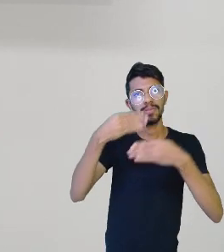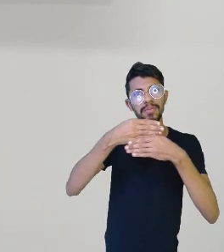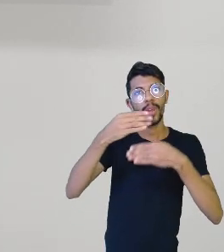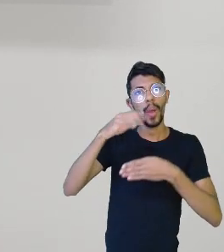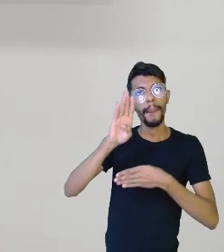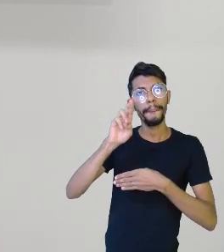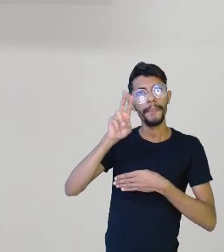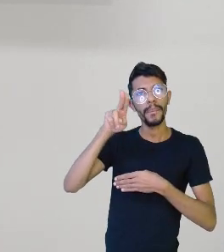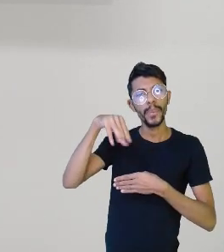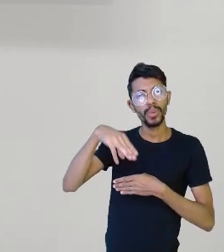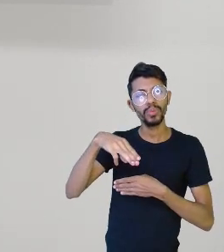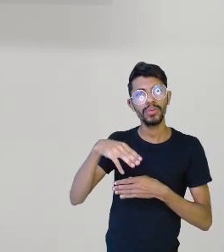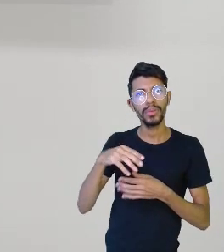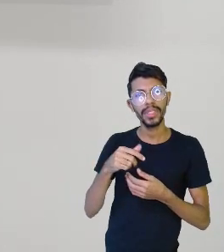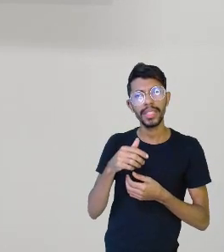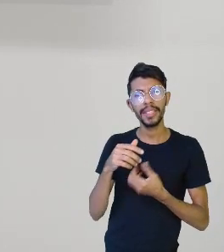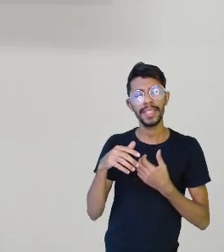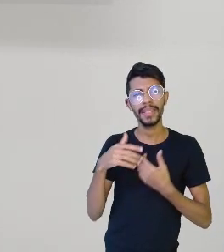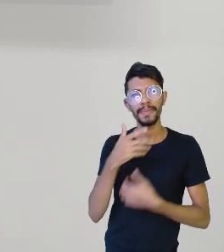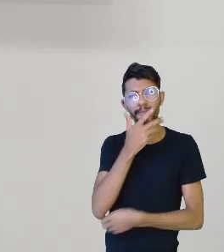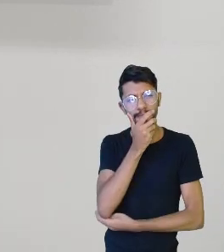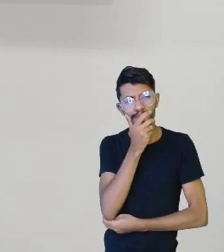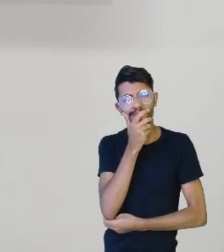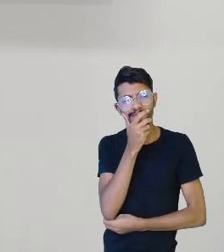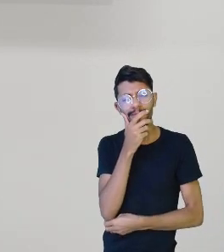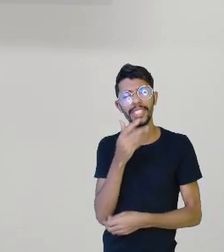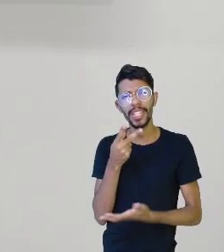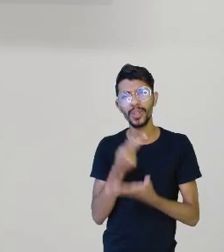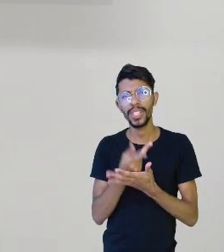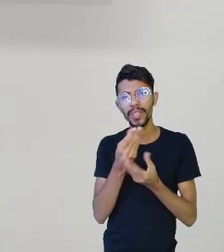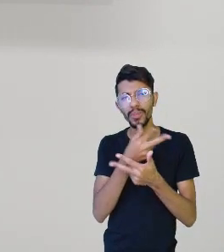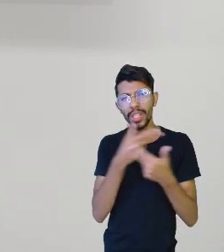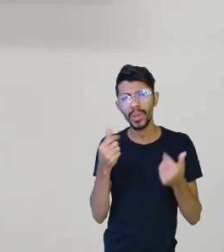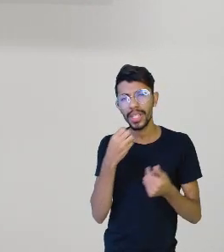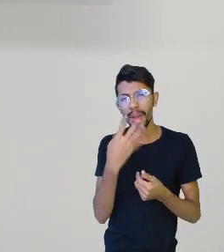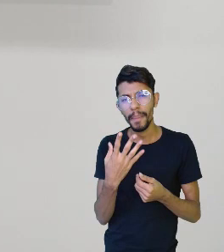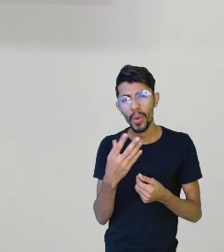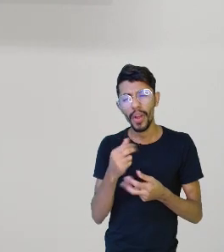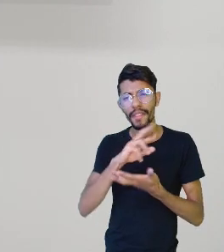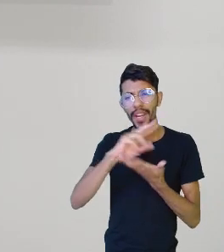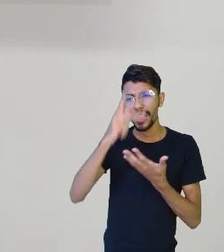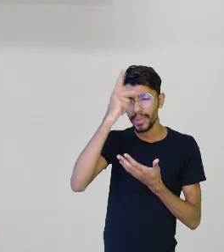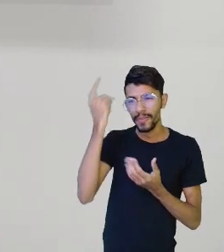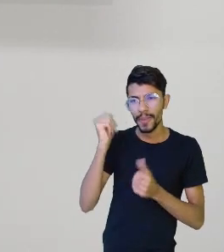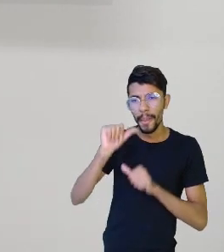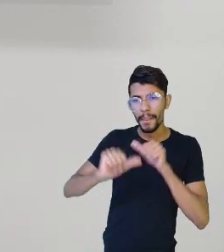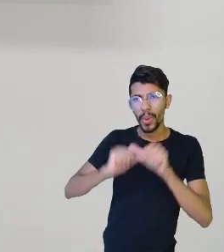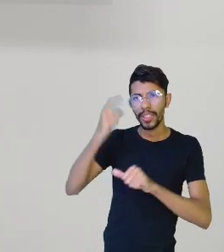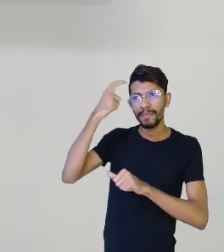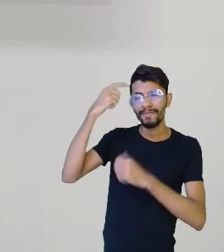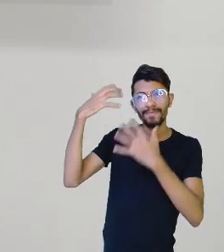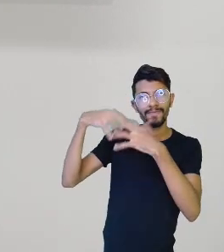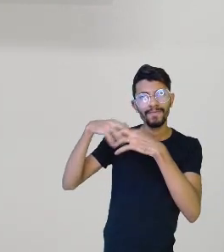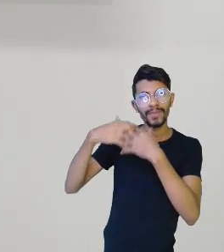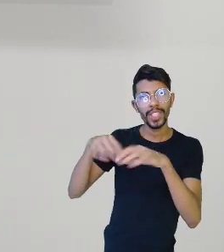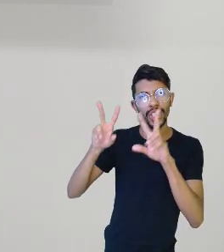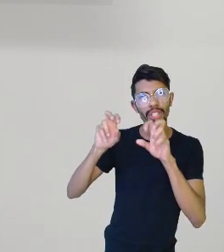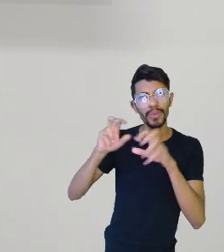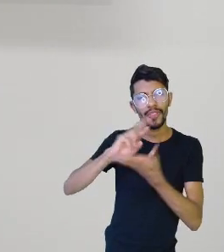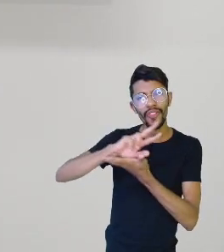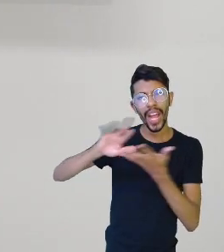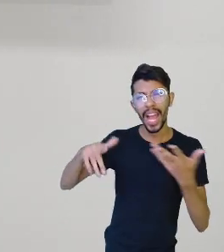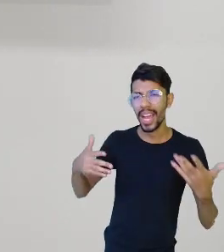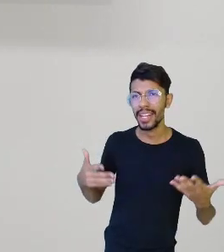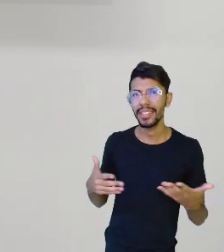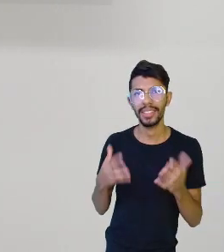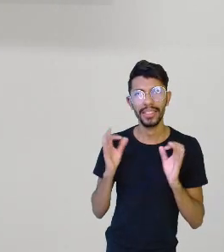caramba, quanta coisa boa deve ter acontecido lá. Quanta gente já mudou, né, o pensamento em relação a tantas coisas.